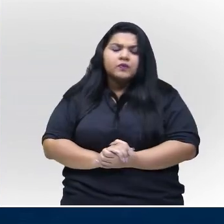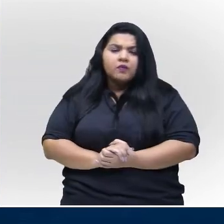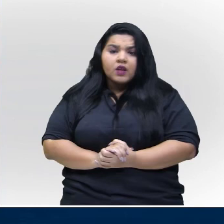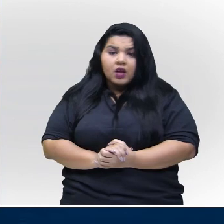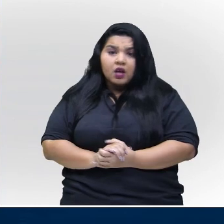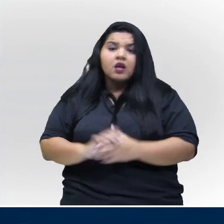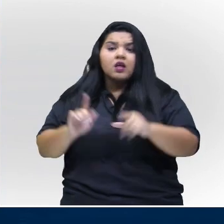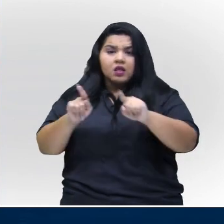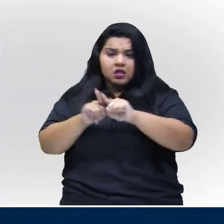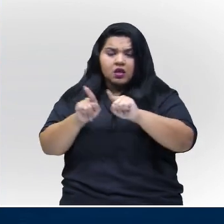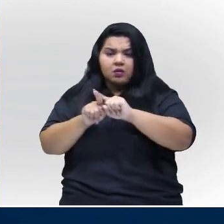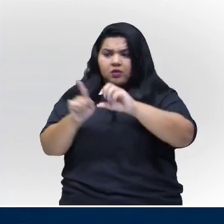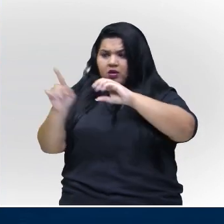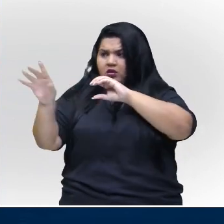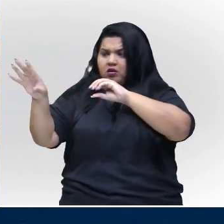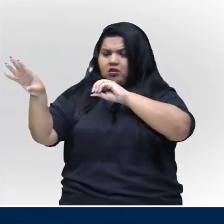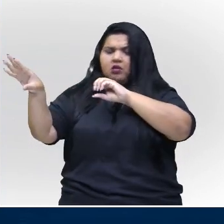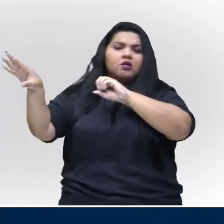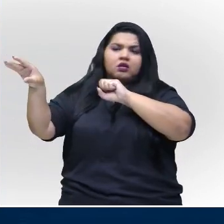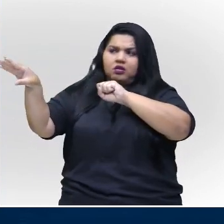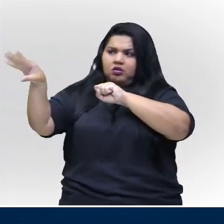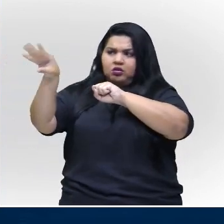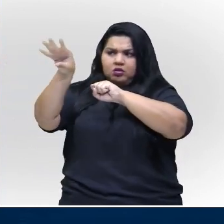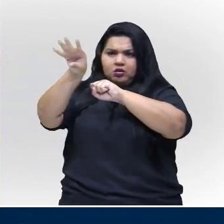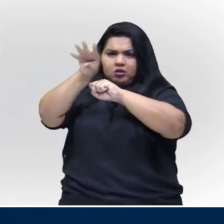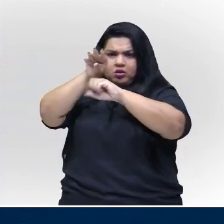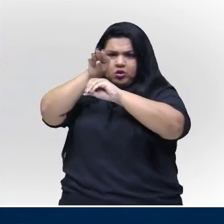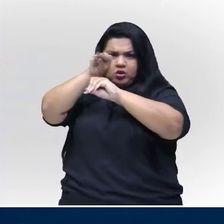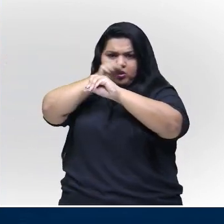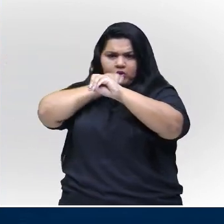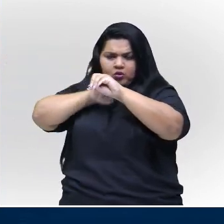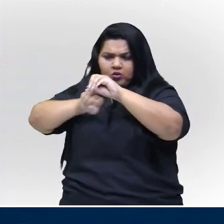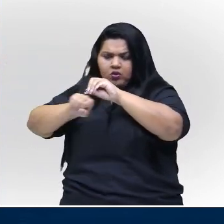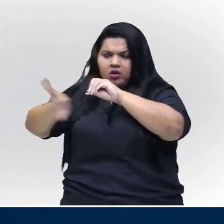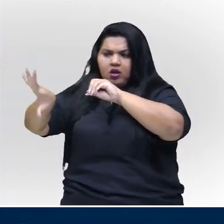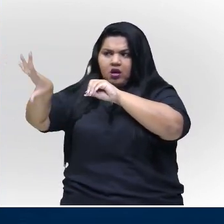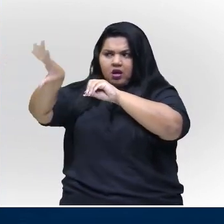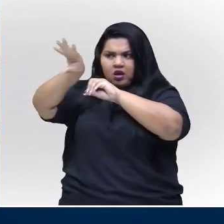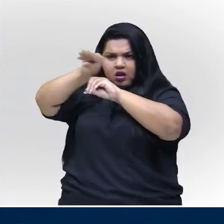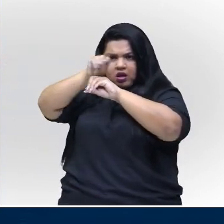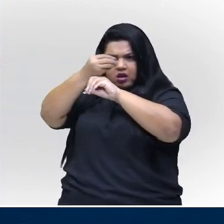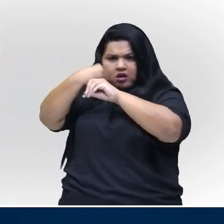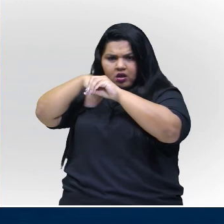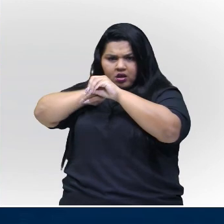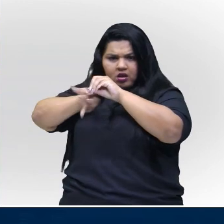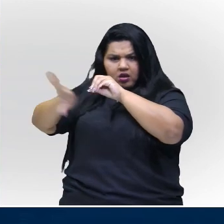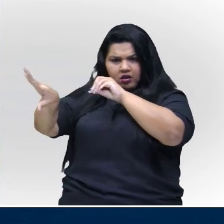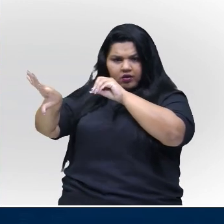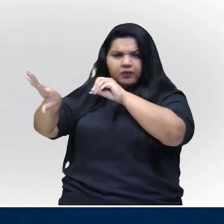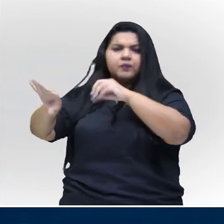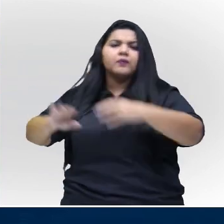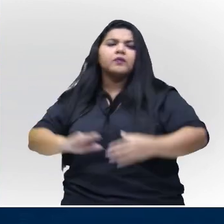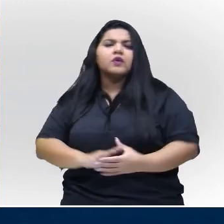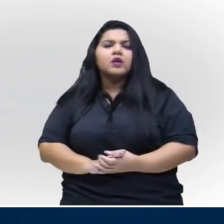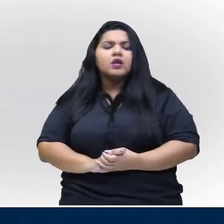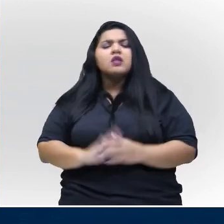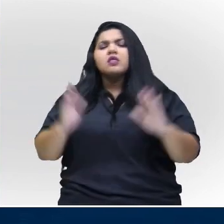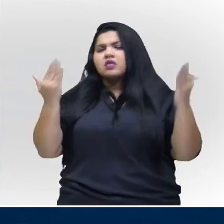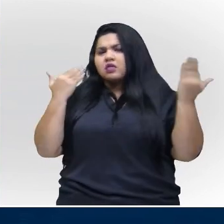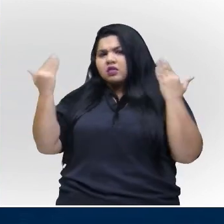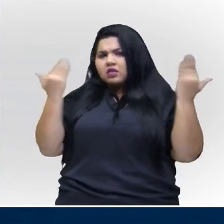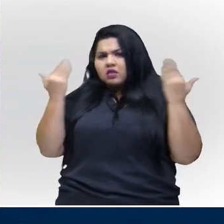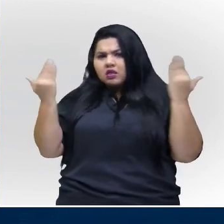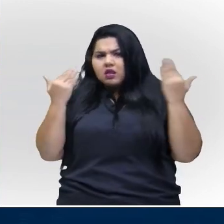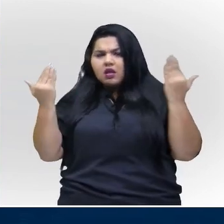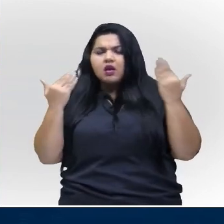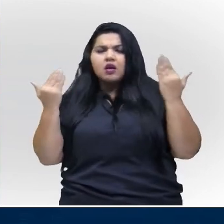ali dos seres fotossintetizantes, basicamente vai estar presente na célula vegetal, tá? Então a gente compara um pouquinho ali